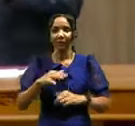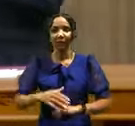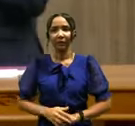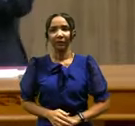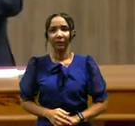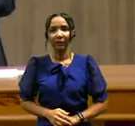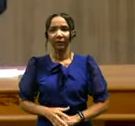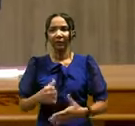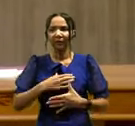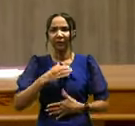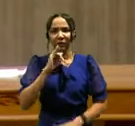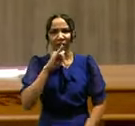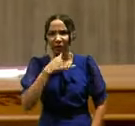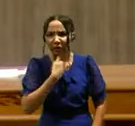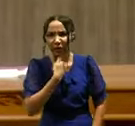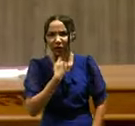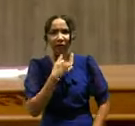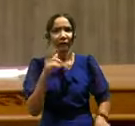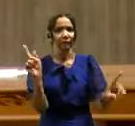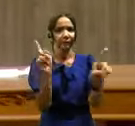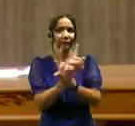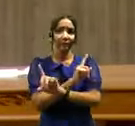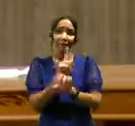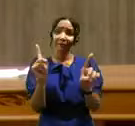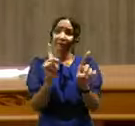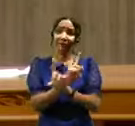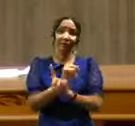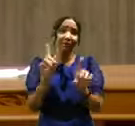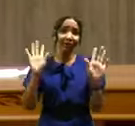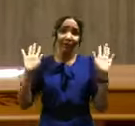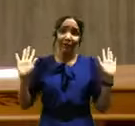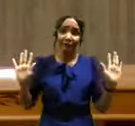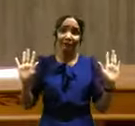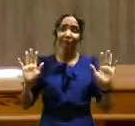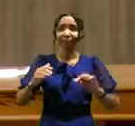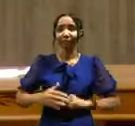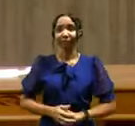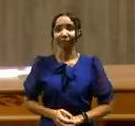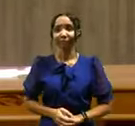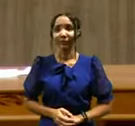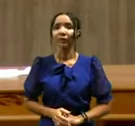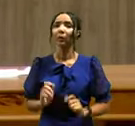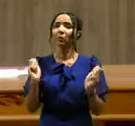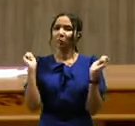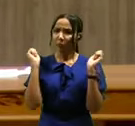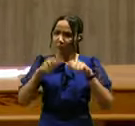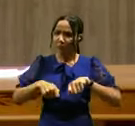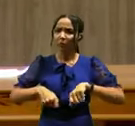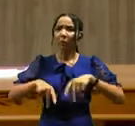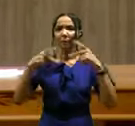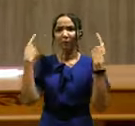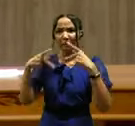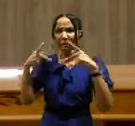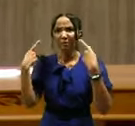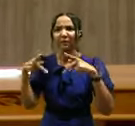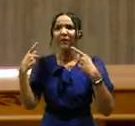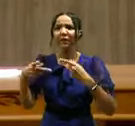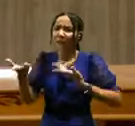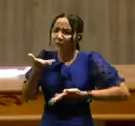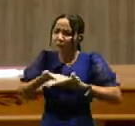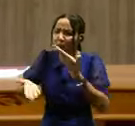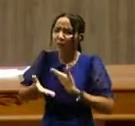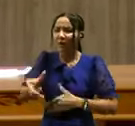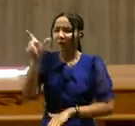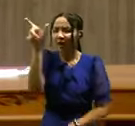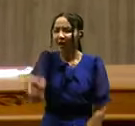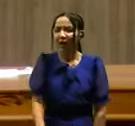palavra de deusem ter sucesso aí você diz mas não é